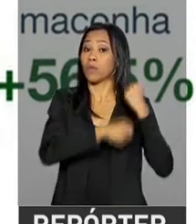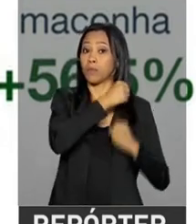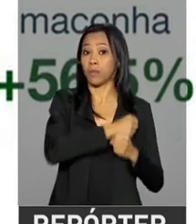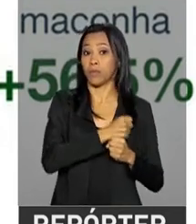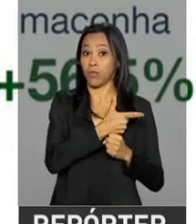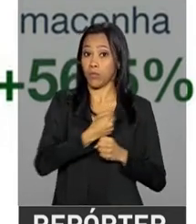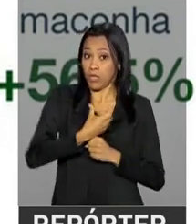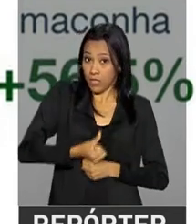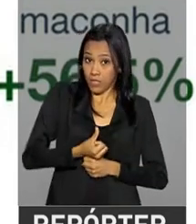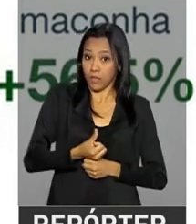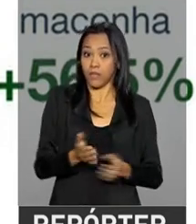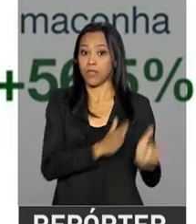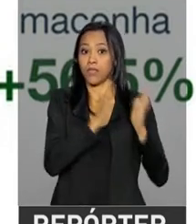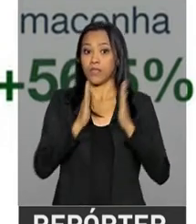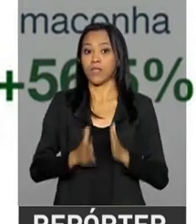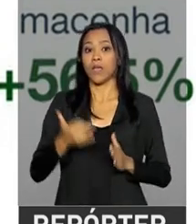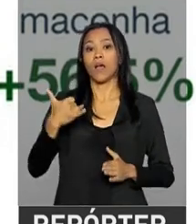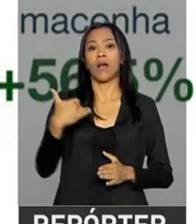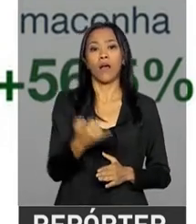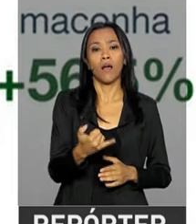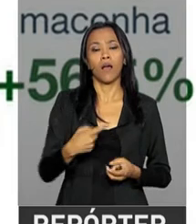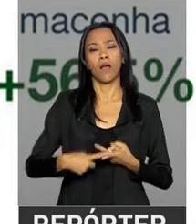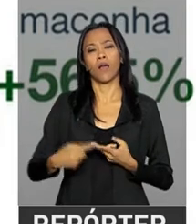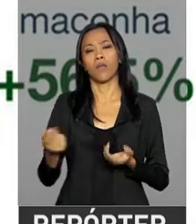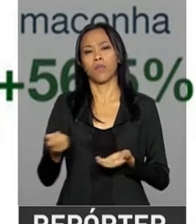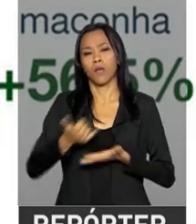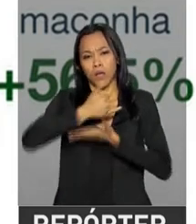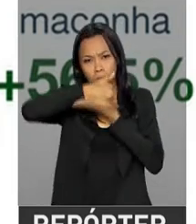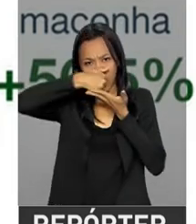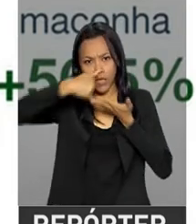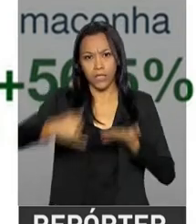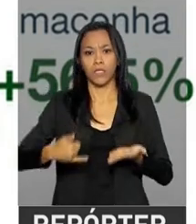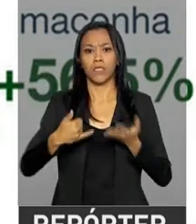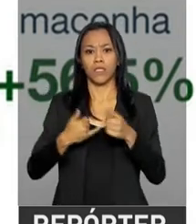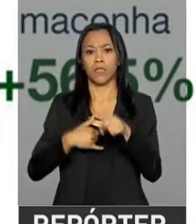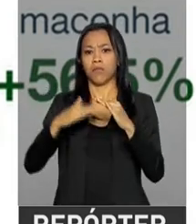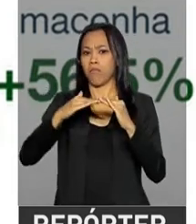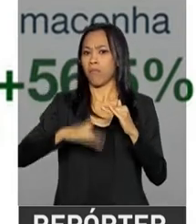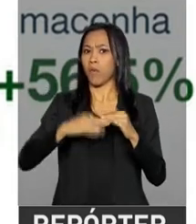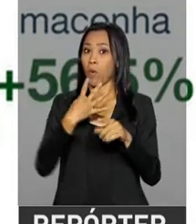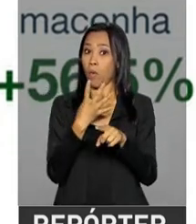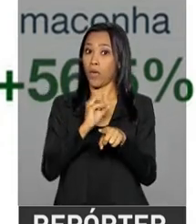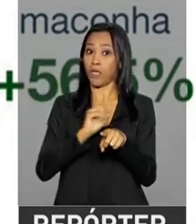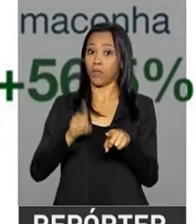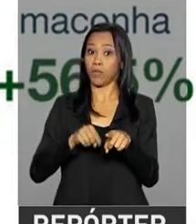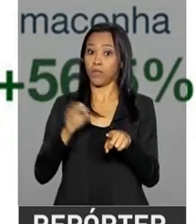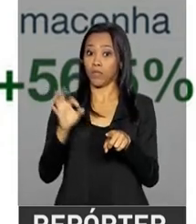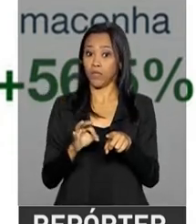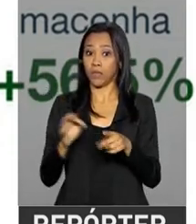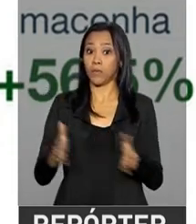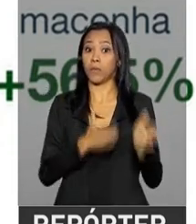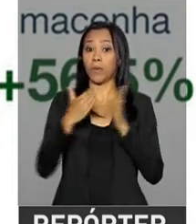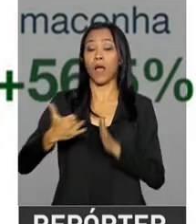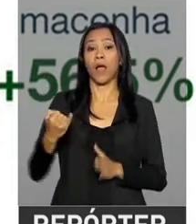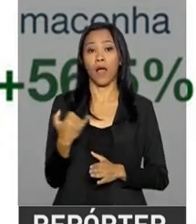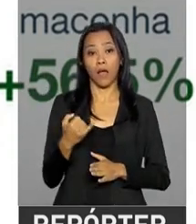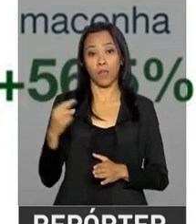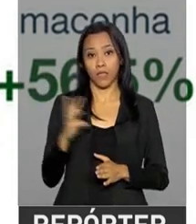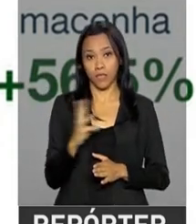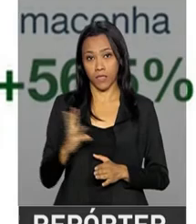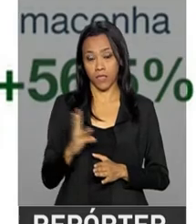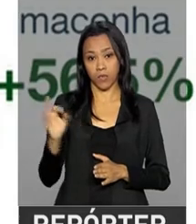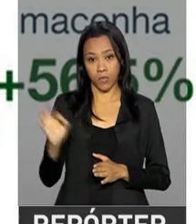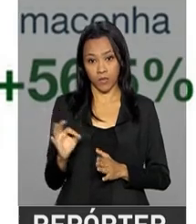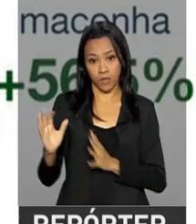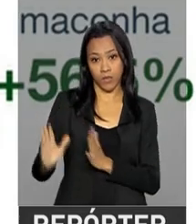cocaína também tivemos uma um aumento de 40% pouco mais de 40% armas um aumento de 33% e